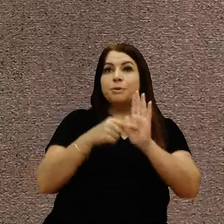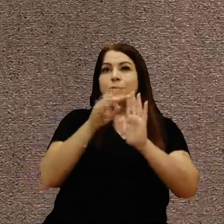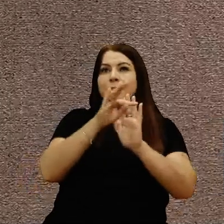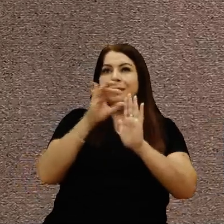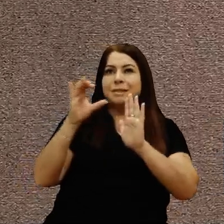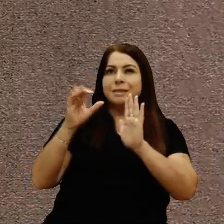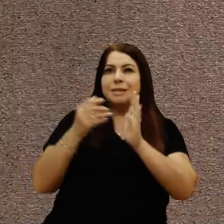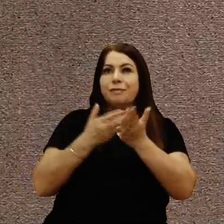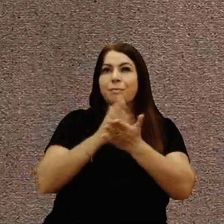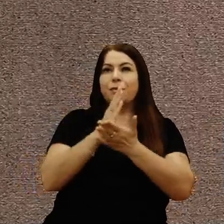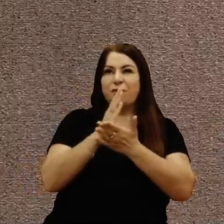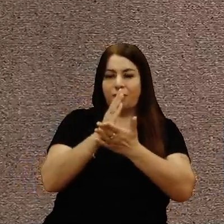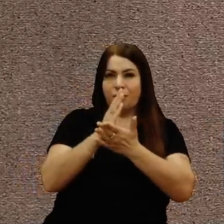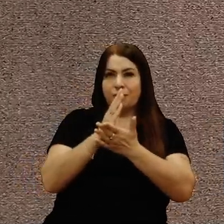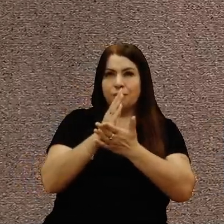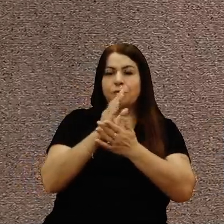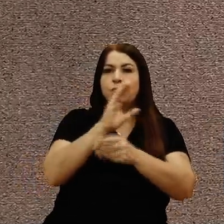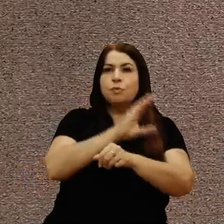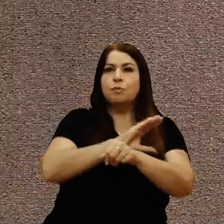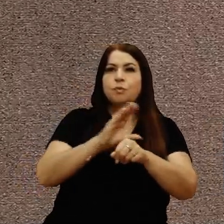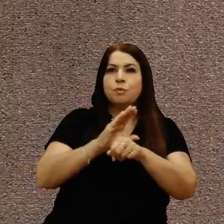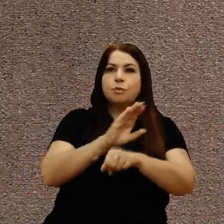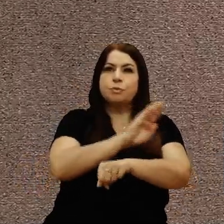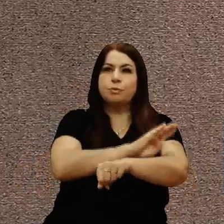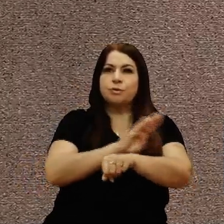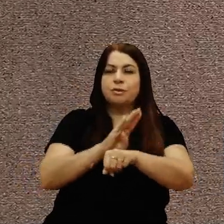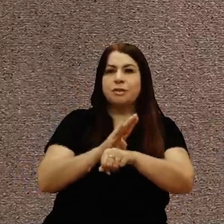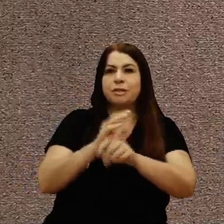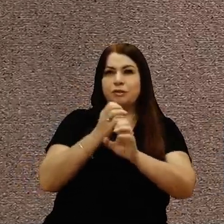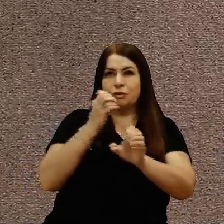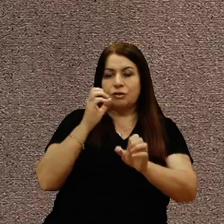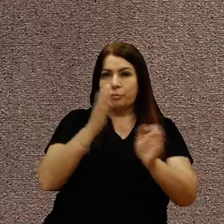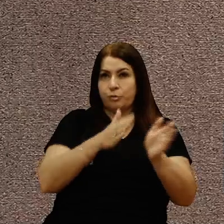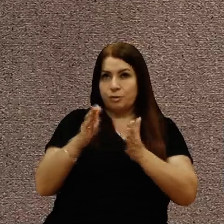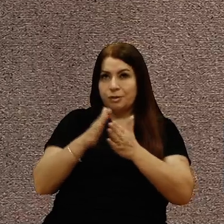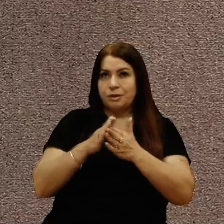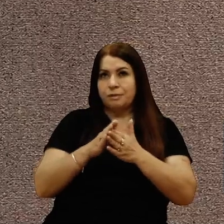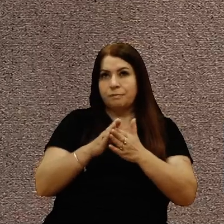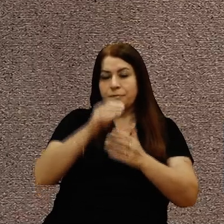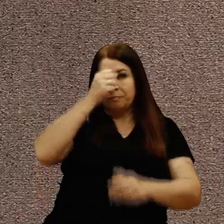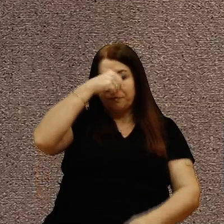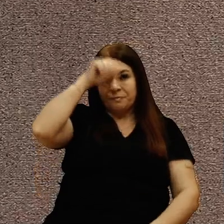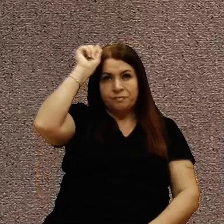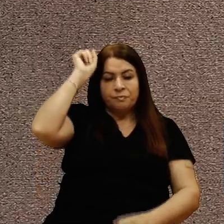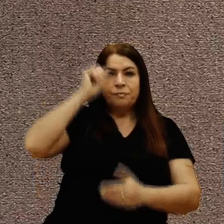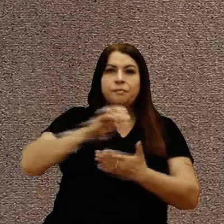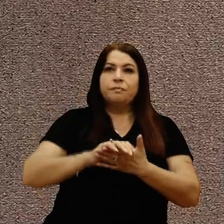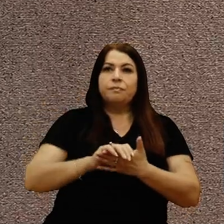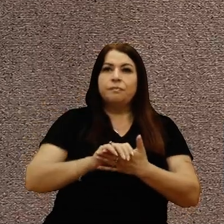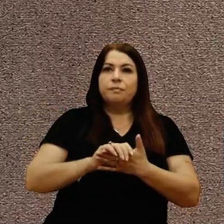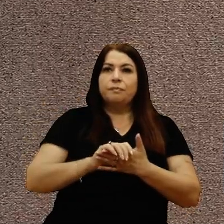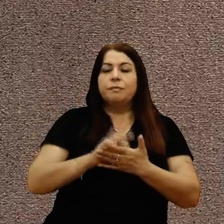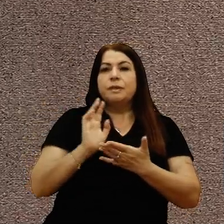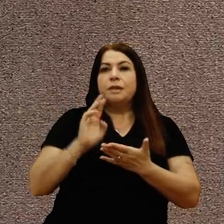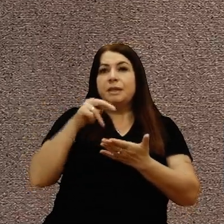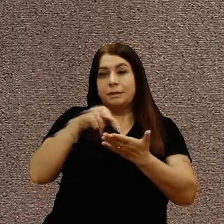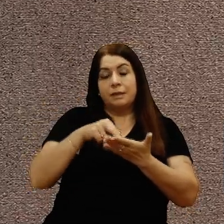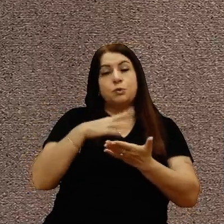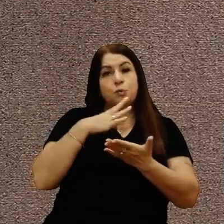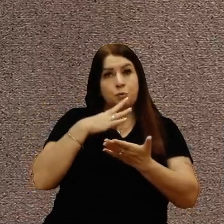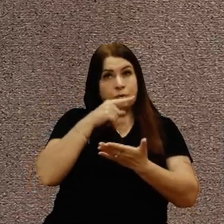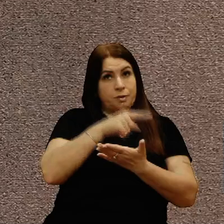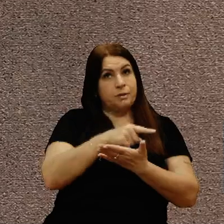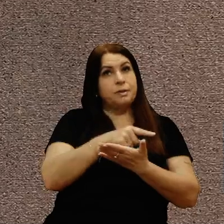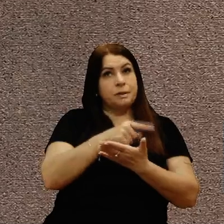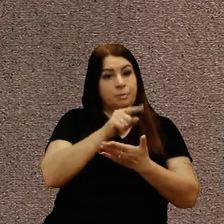evidentemente, foi aprovado no curso de bacharelado em Engenharia de Produção pela Universidade de Caxias do Sul. Conheço a realidade do Bruno, da onde ele